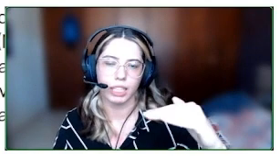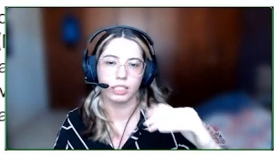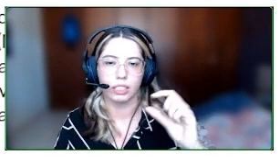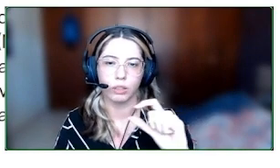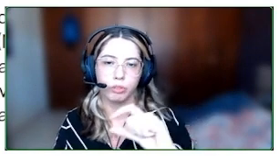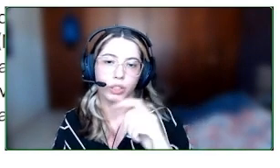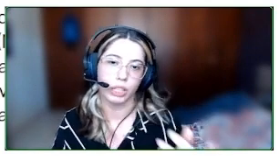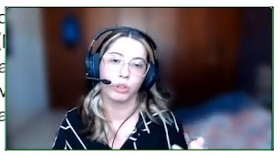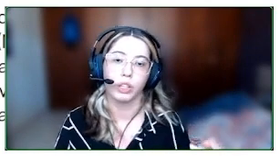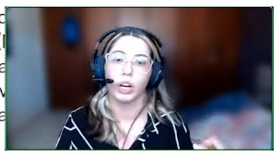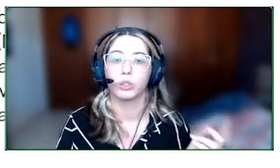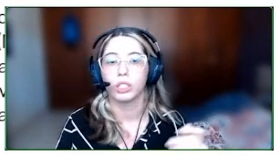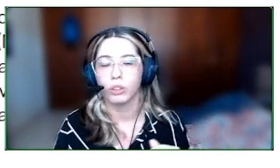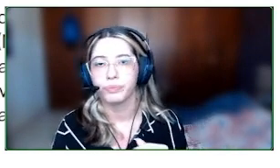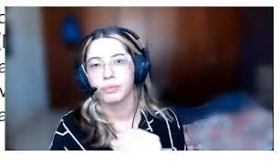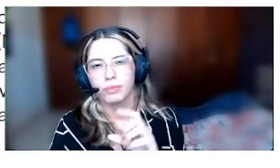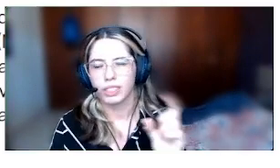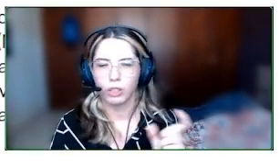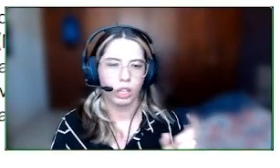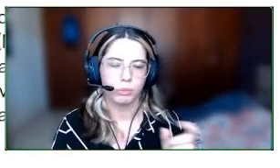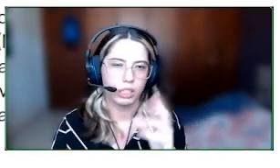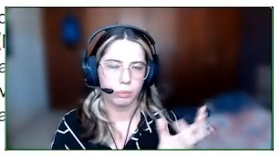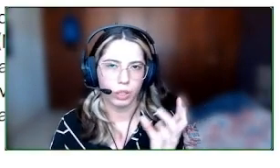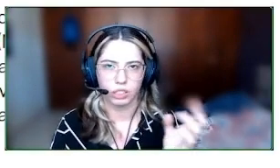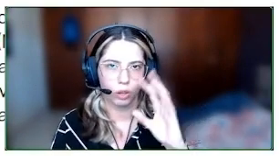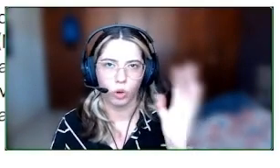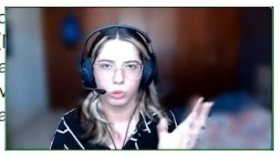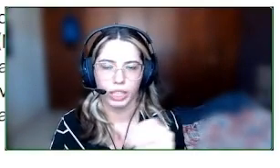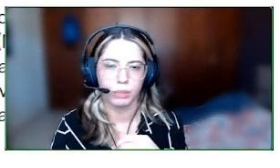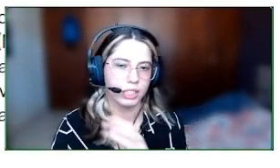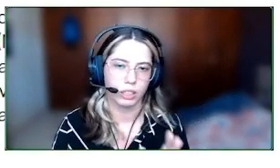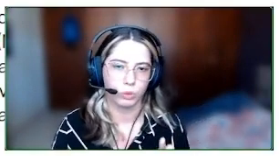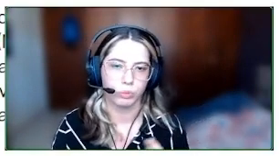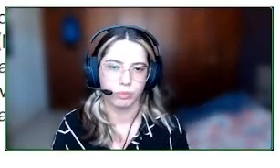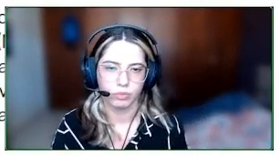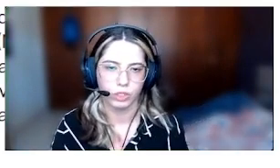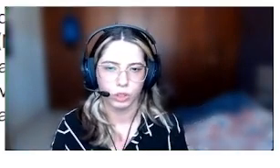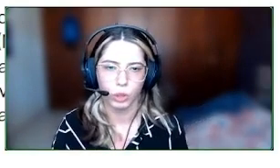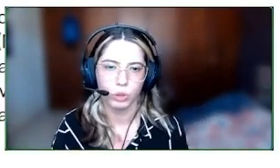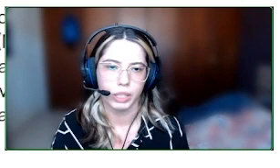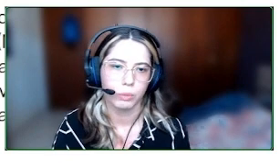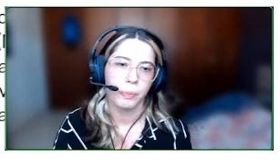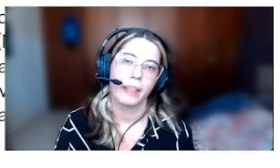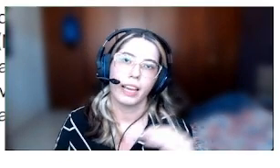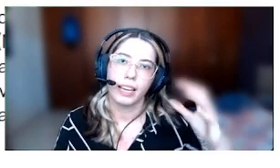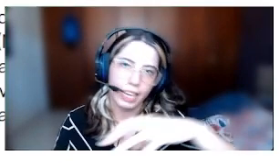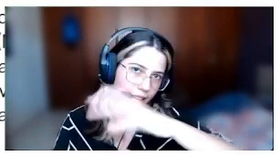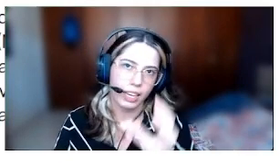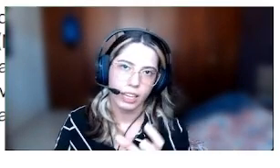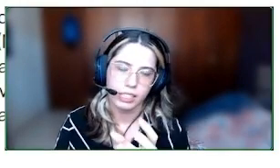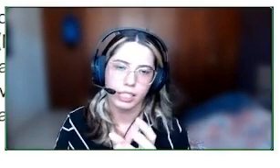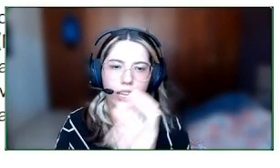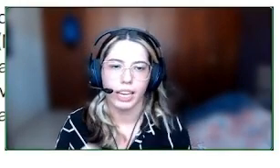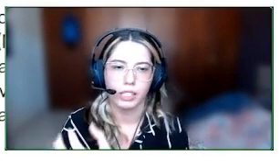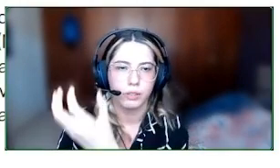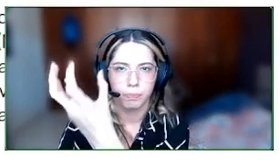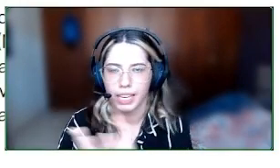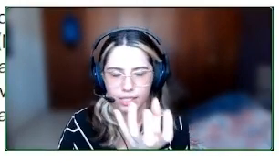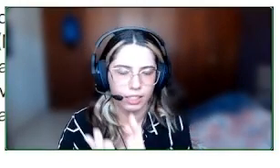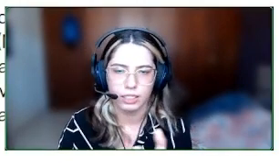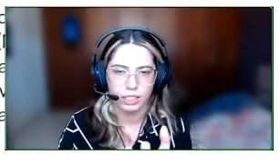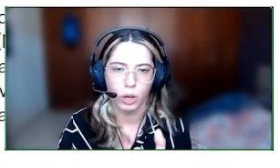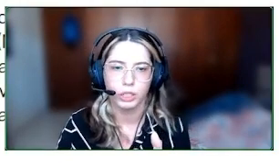colar as lamelas. Então foi colado com fenol resossinol. Tem um nome depois que é o comum dele, mas é de um produto mesmo. E em seguida,